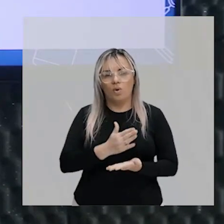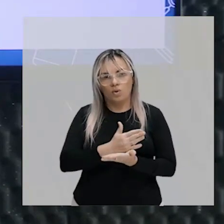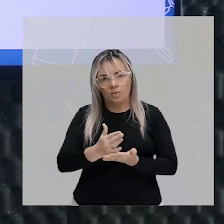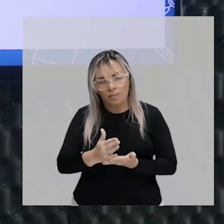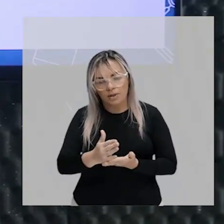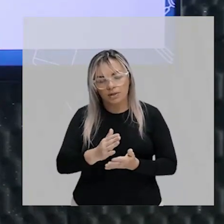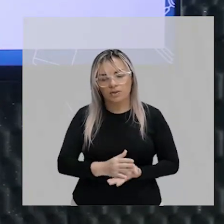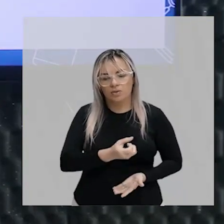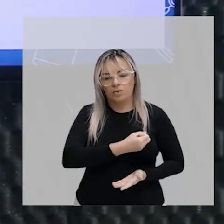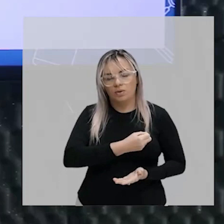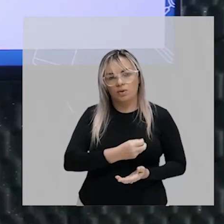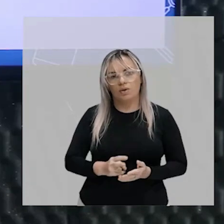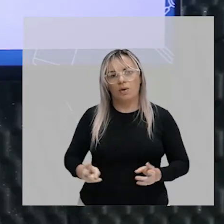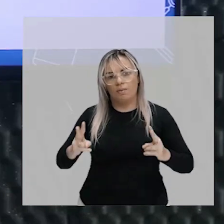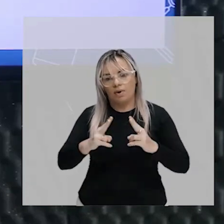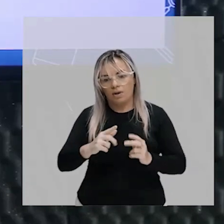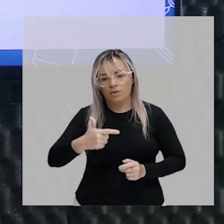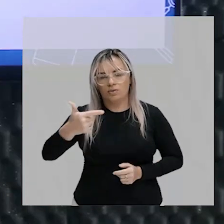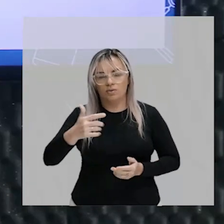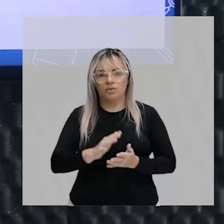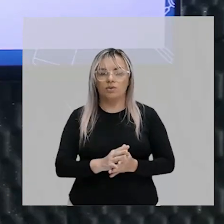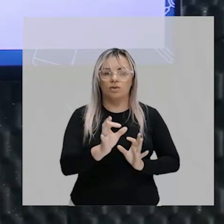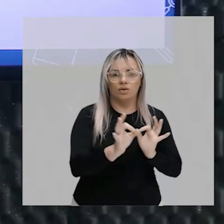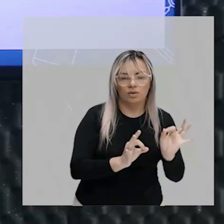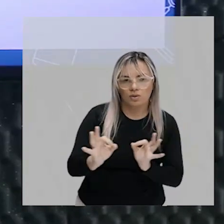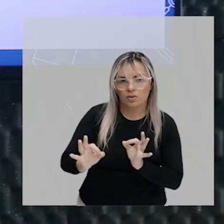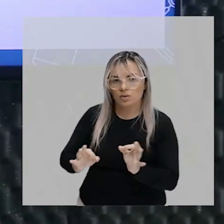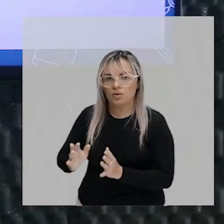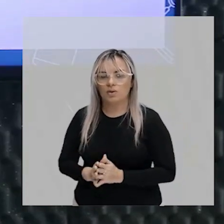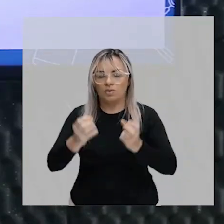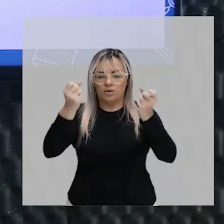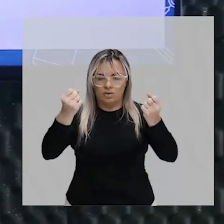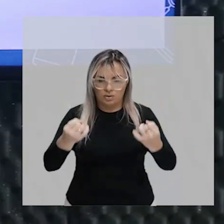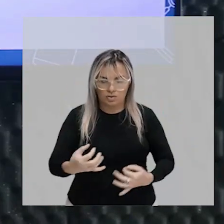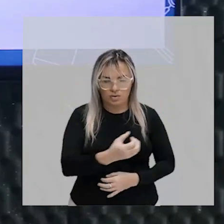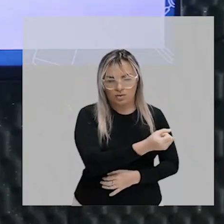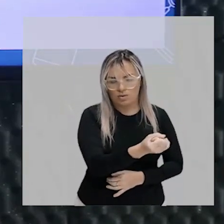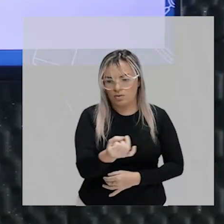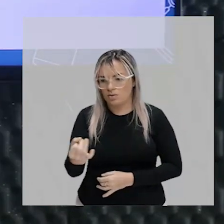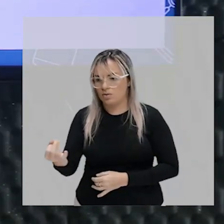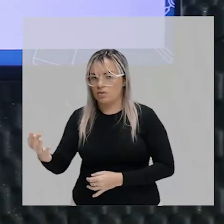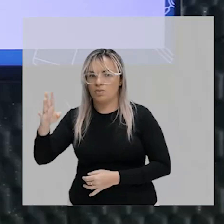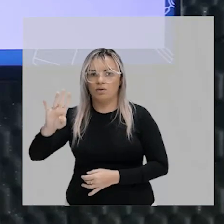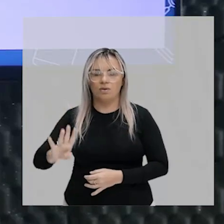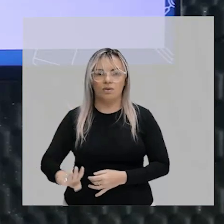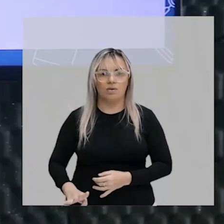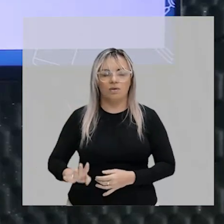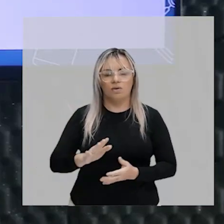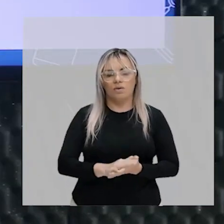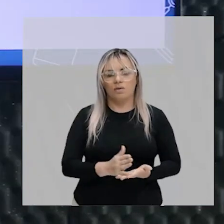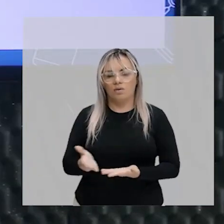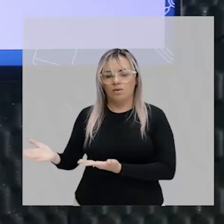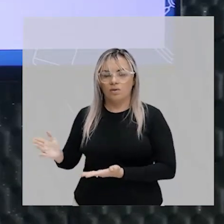organiza lá todos esses elementos que eu acabei de dimensionar aqui na fatoração e são esses que estão postos aqui tá